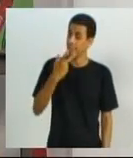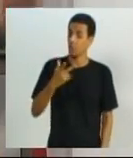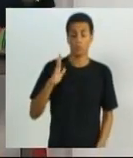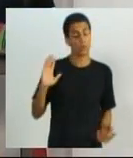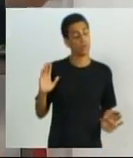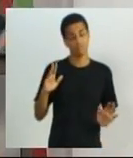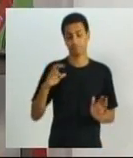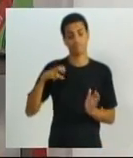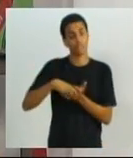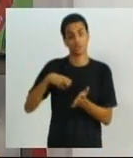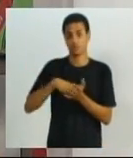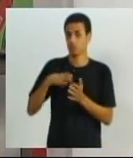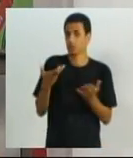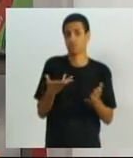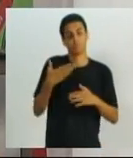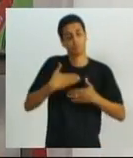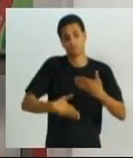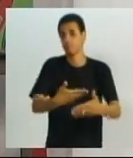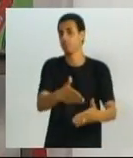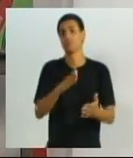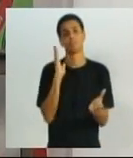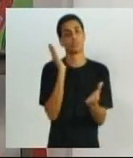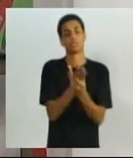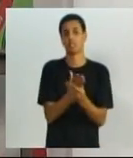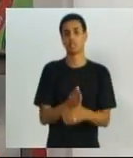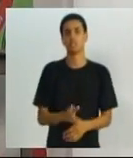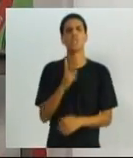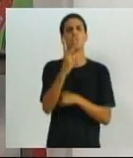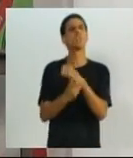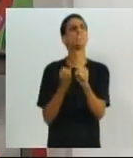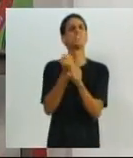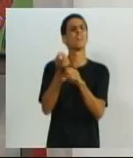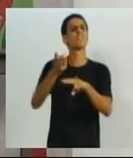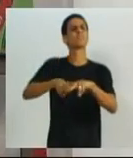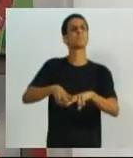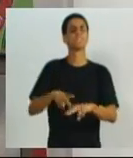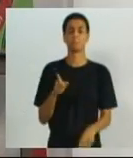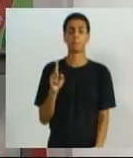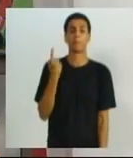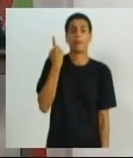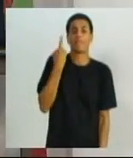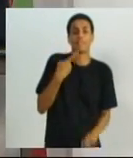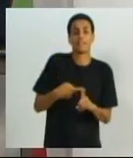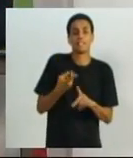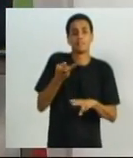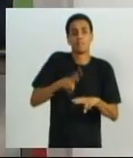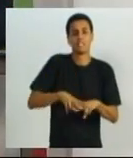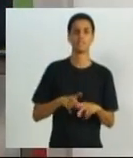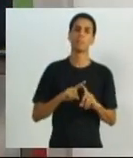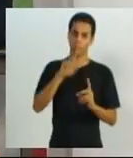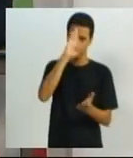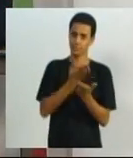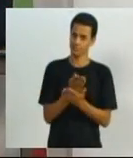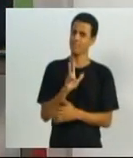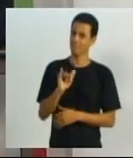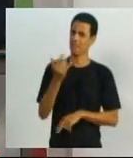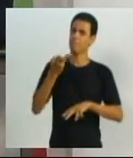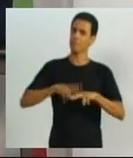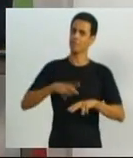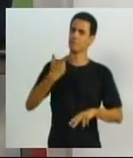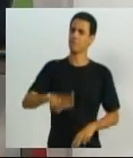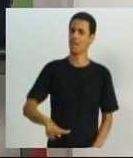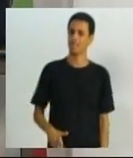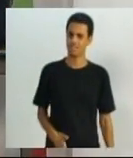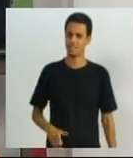isso e vai responder. A pena é 2 anos para o réu primário. Só que eu creio que ele vai ficar preso muito mais tempo. Ele